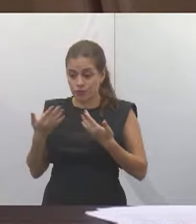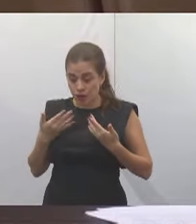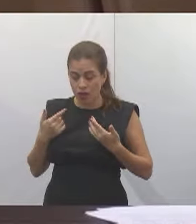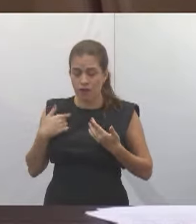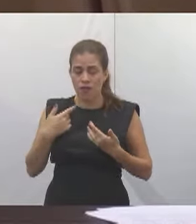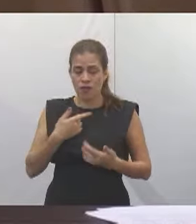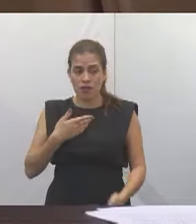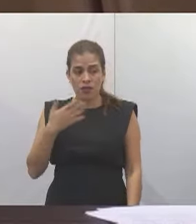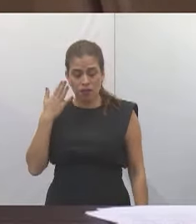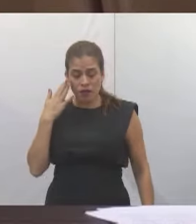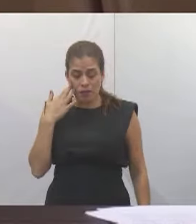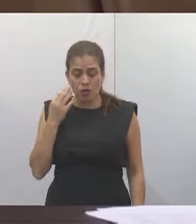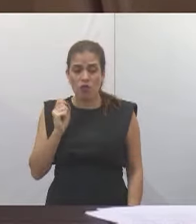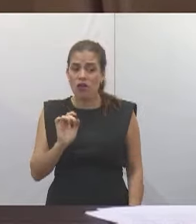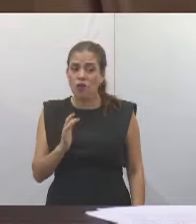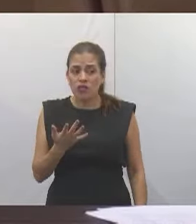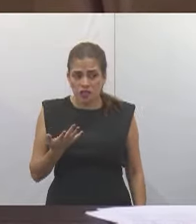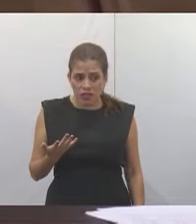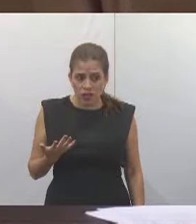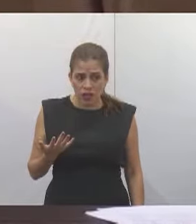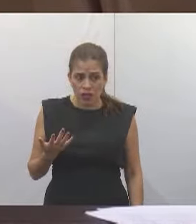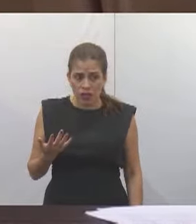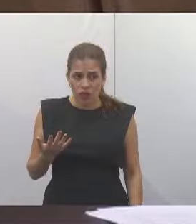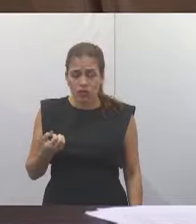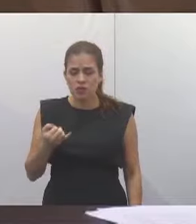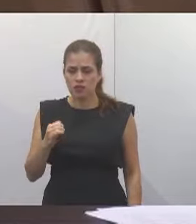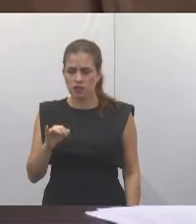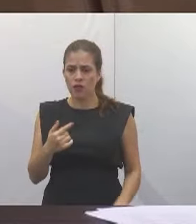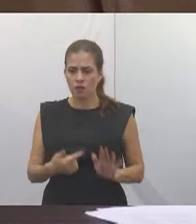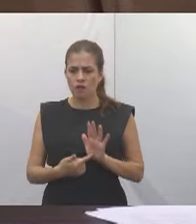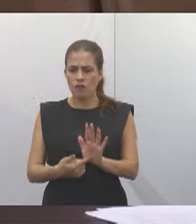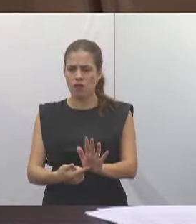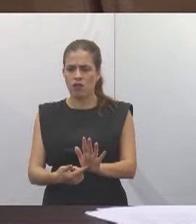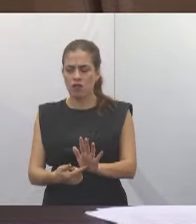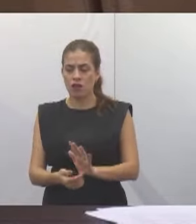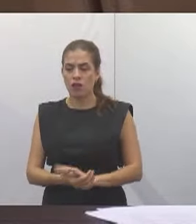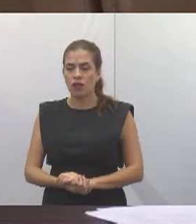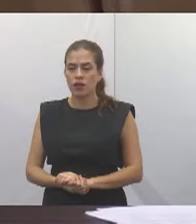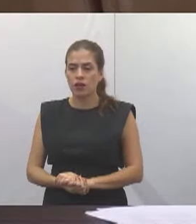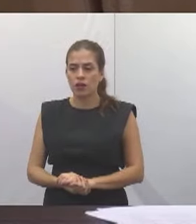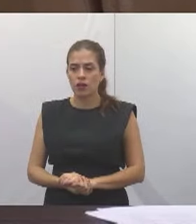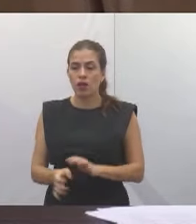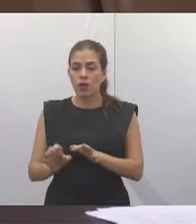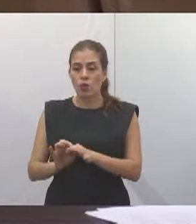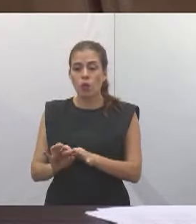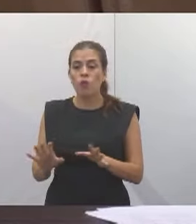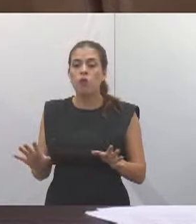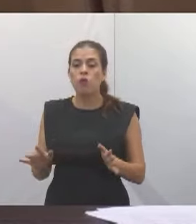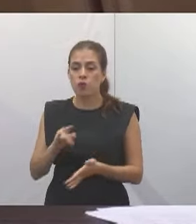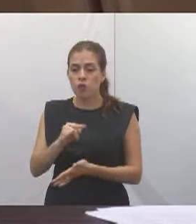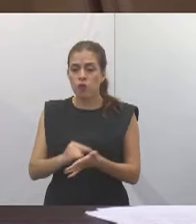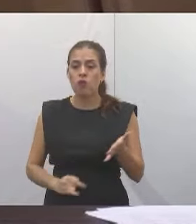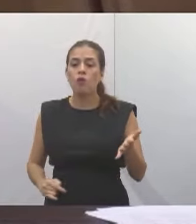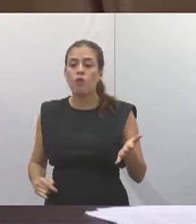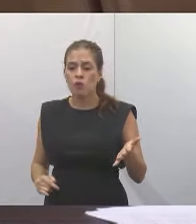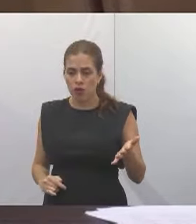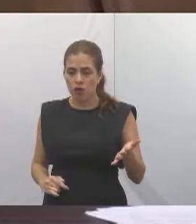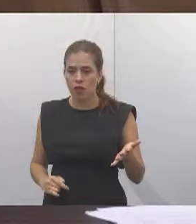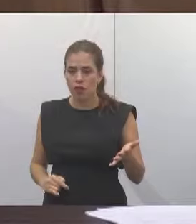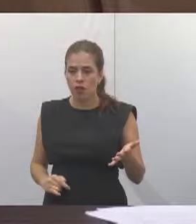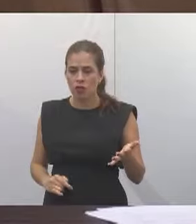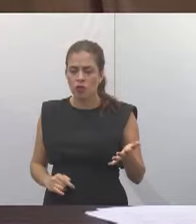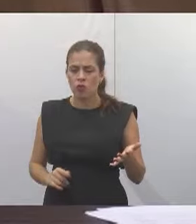o que está acontecendo, se for necessário, fica registrado aqui. Eu abro um documento, eu entro